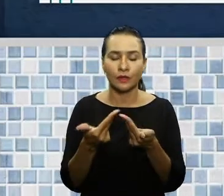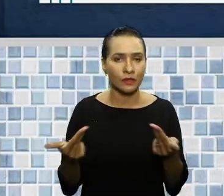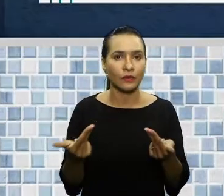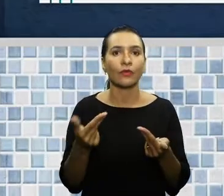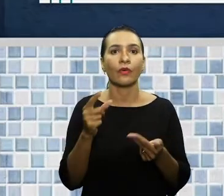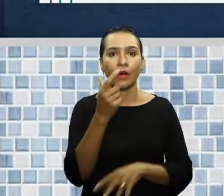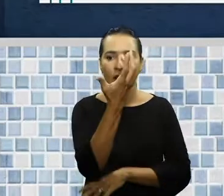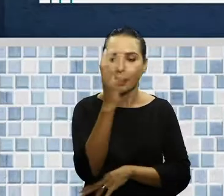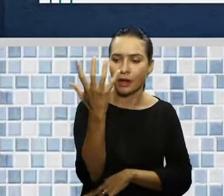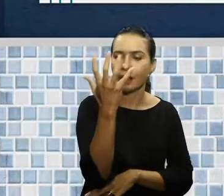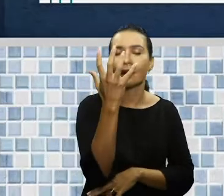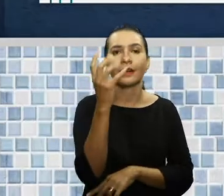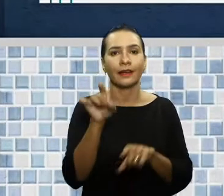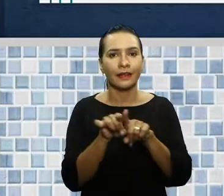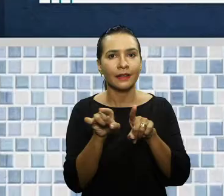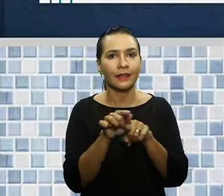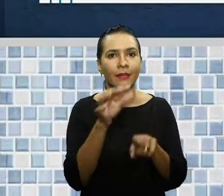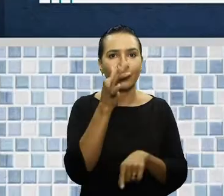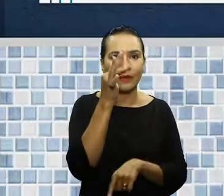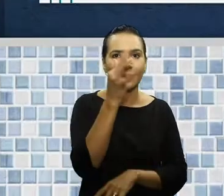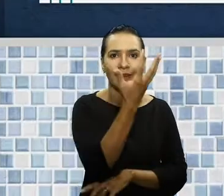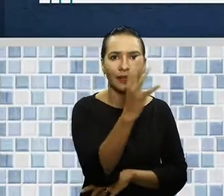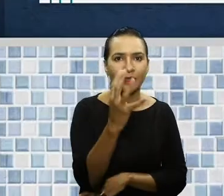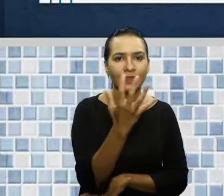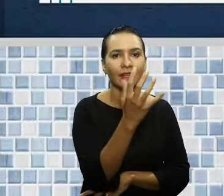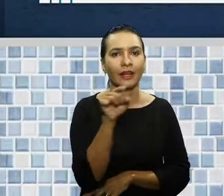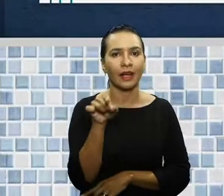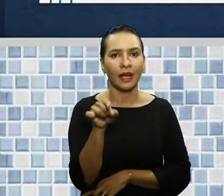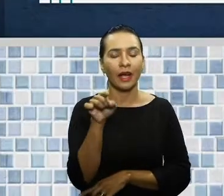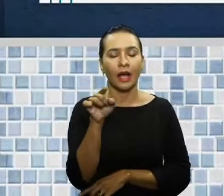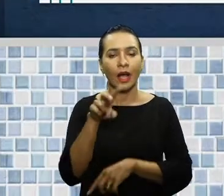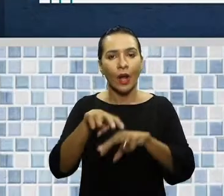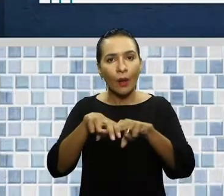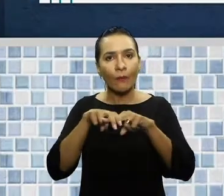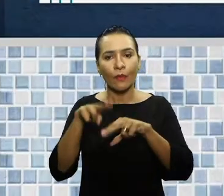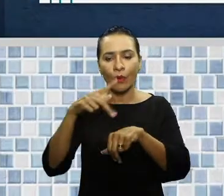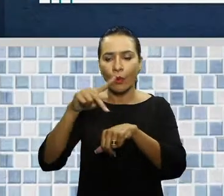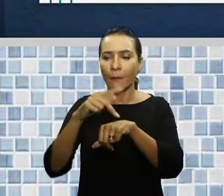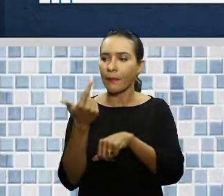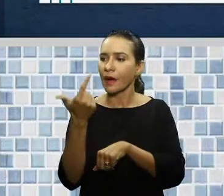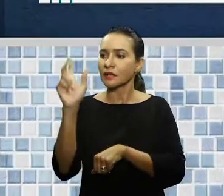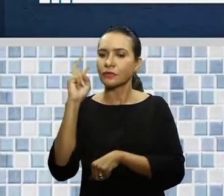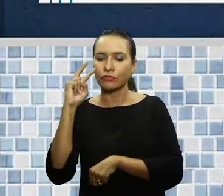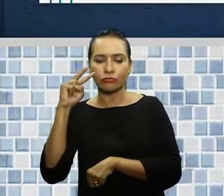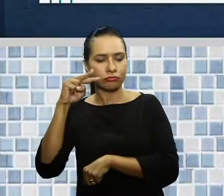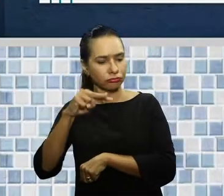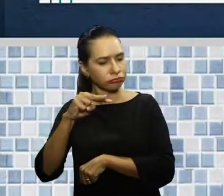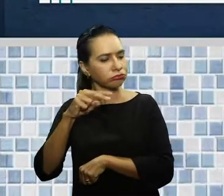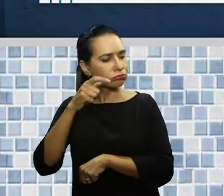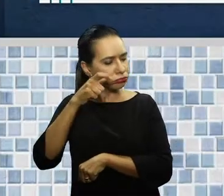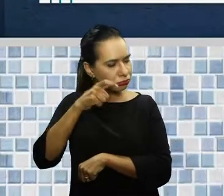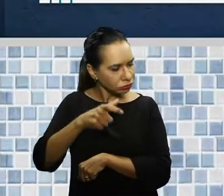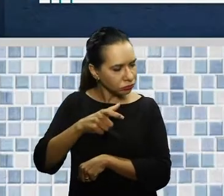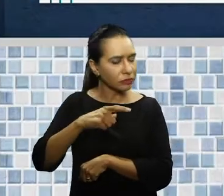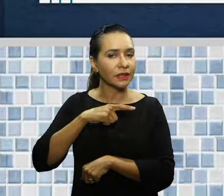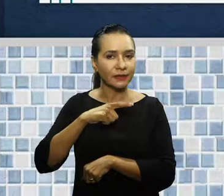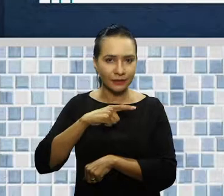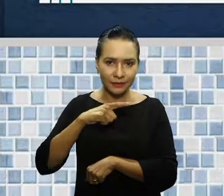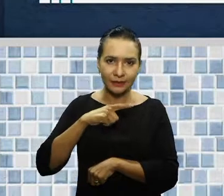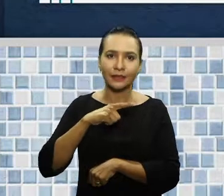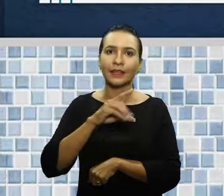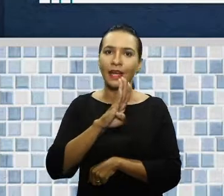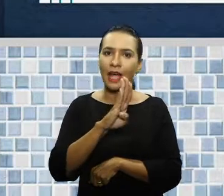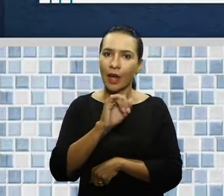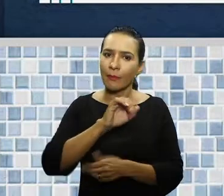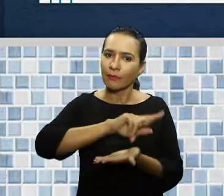isso ela chama a atenção dos países desenvolvidos, né, que tem um certo interesse na biodiversidade do